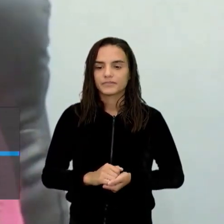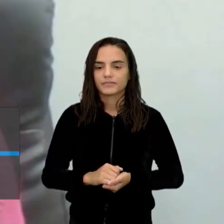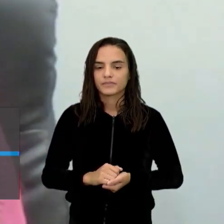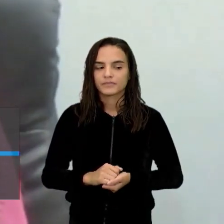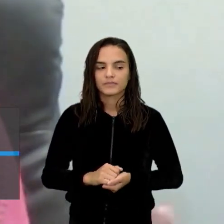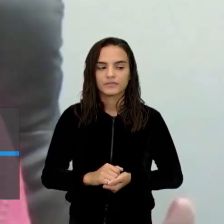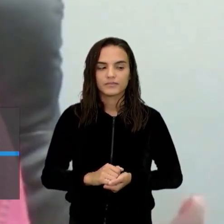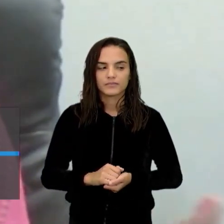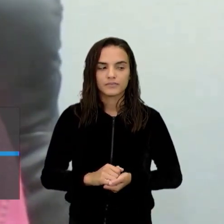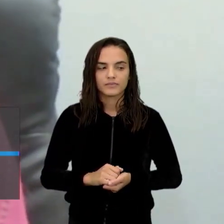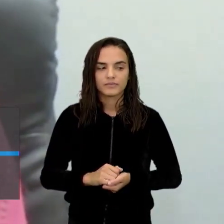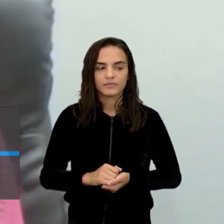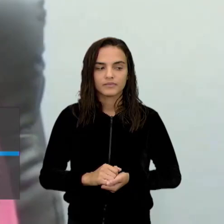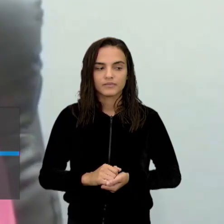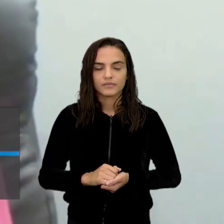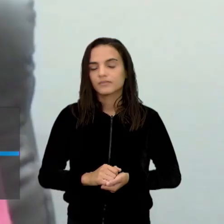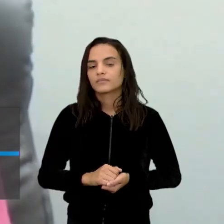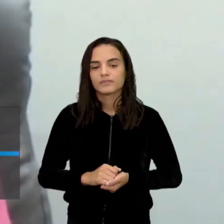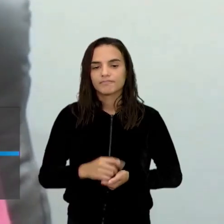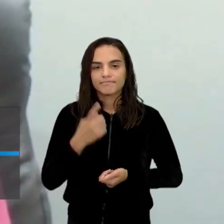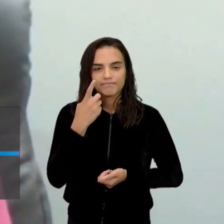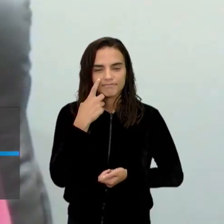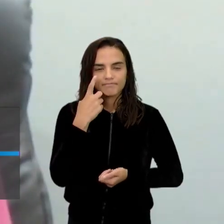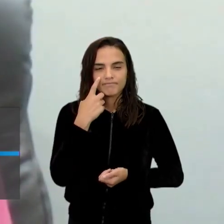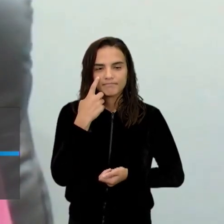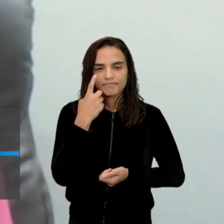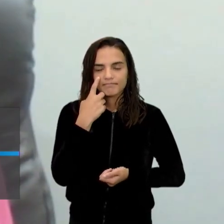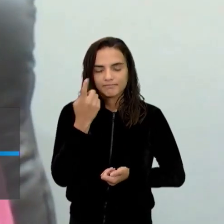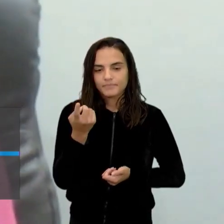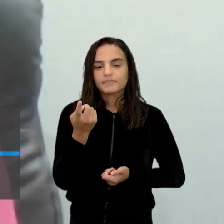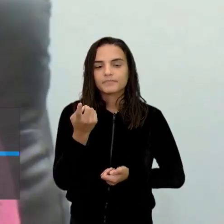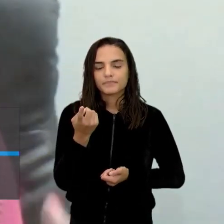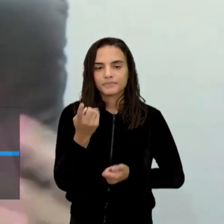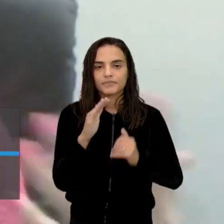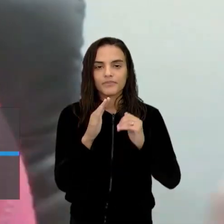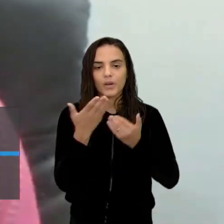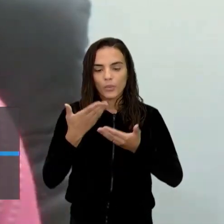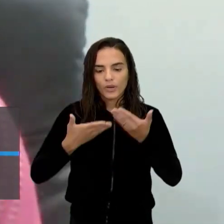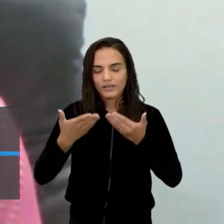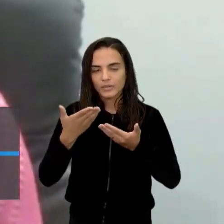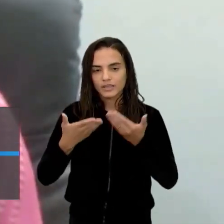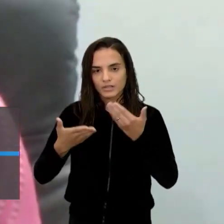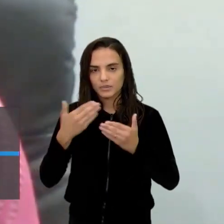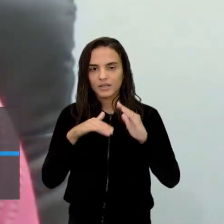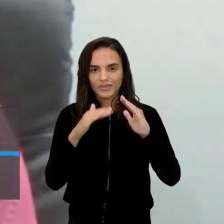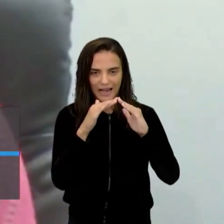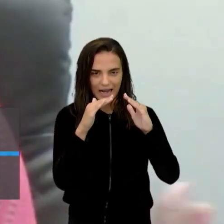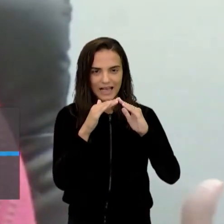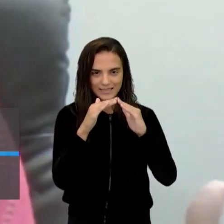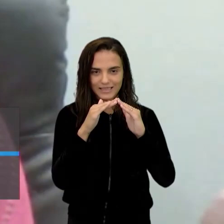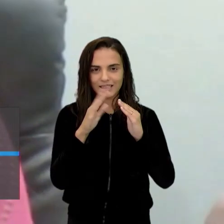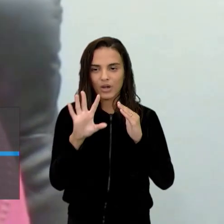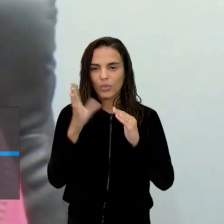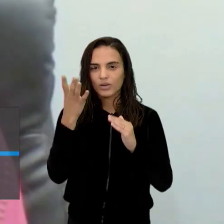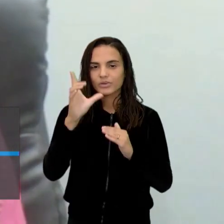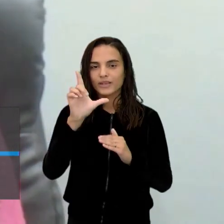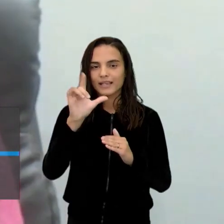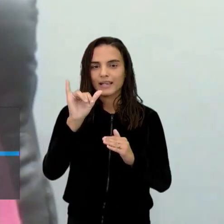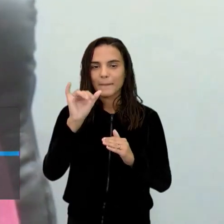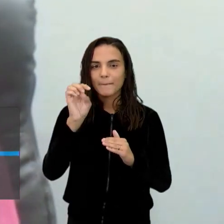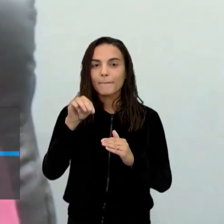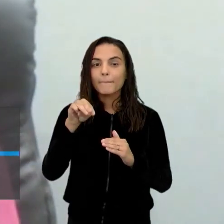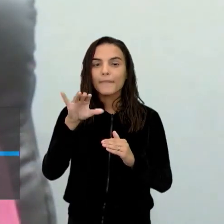Bom, aí eu apresento, já começo nas fotos, apresentando o atendimento domiciliar, que acontece em Limeira. Nós vamos para o 3º